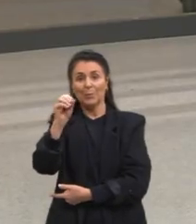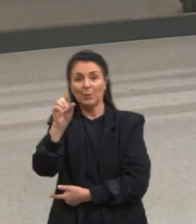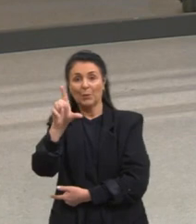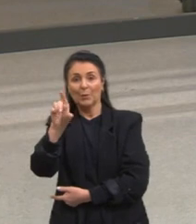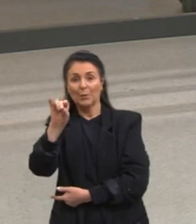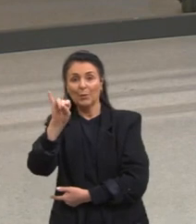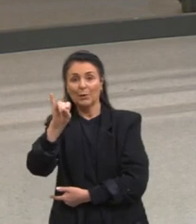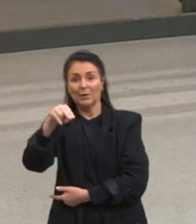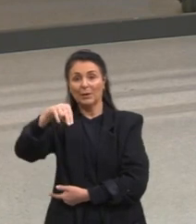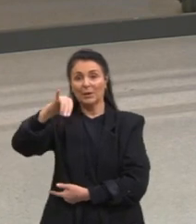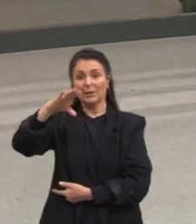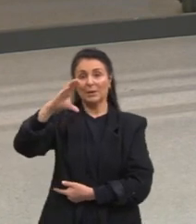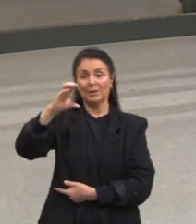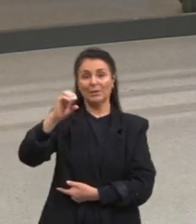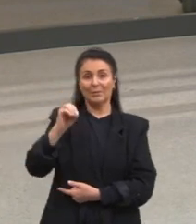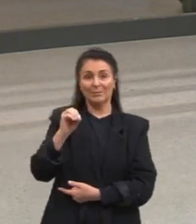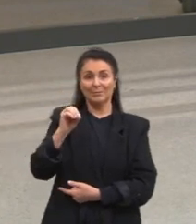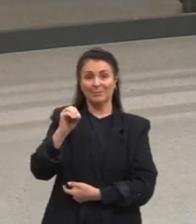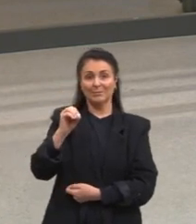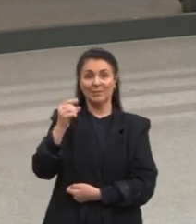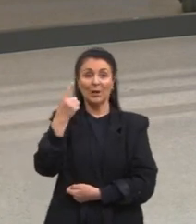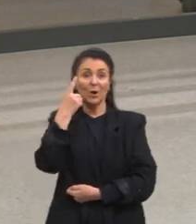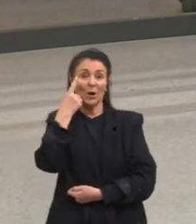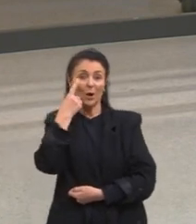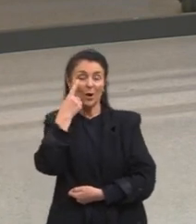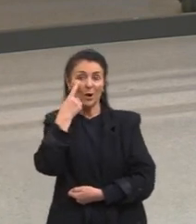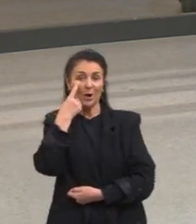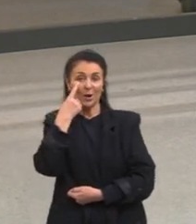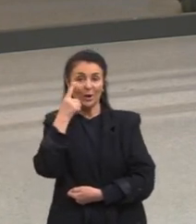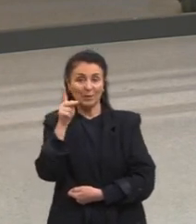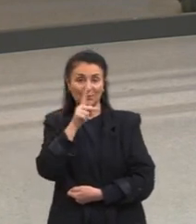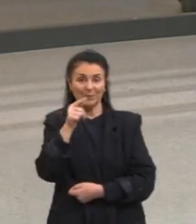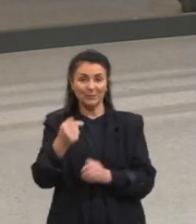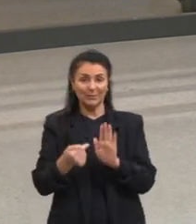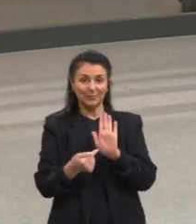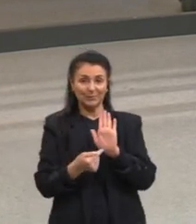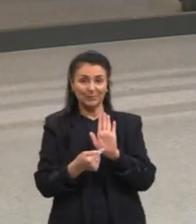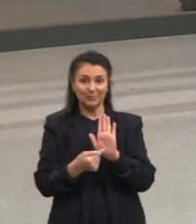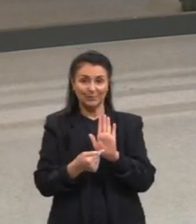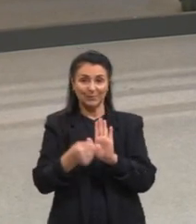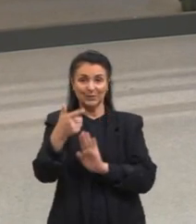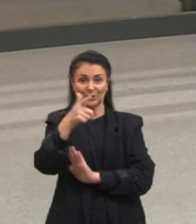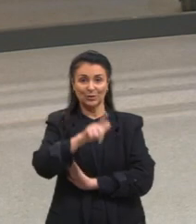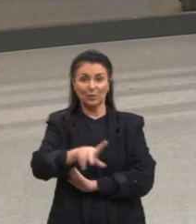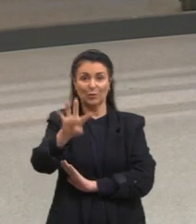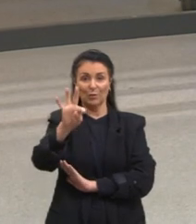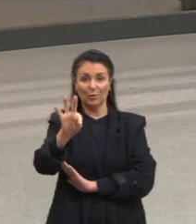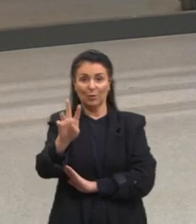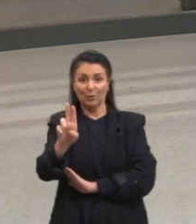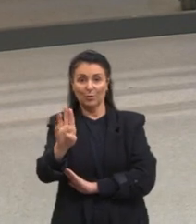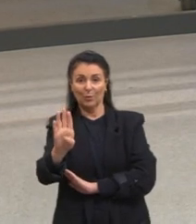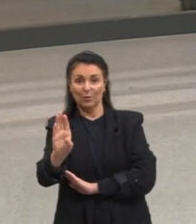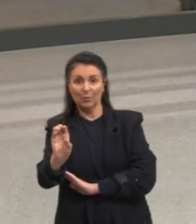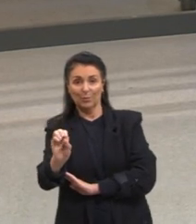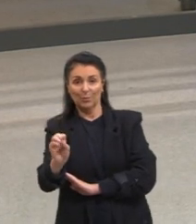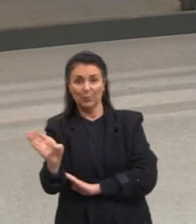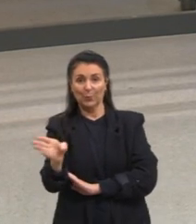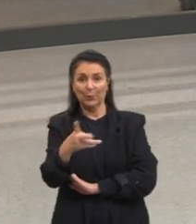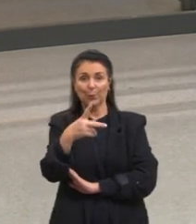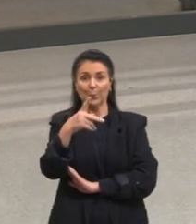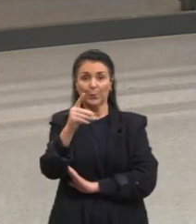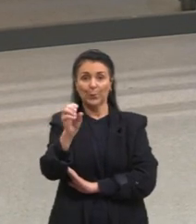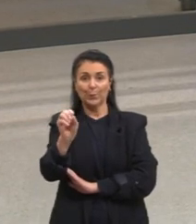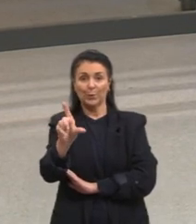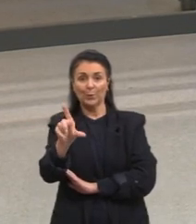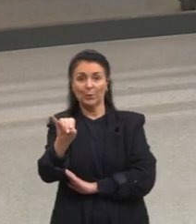deixa eu pegar um mais grossinho aqui para mostrar para vocês o tubo polínico eu tô